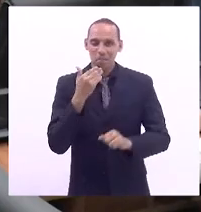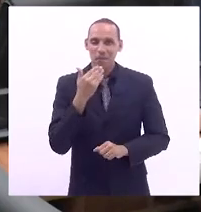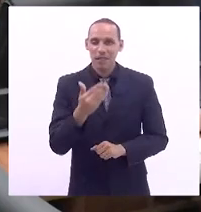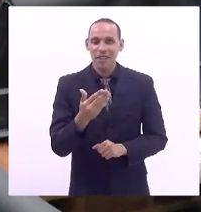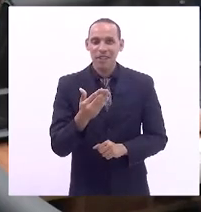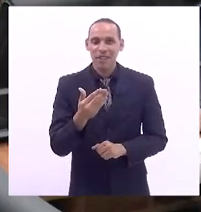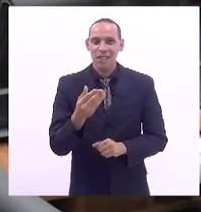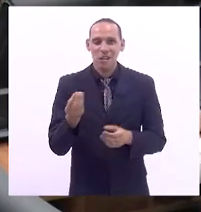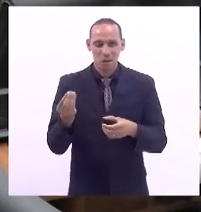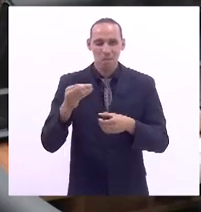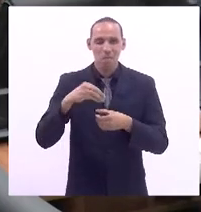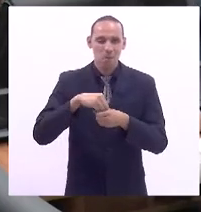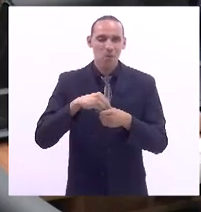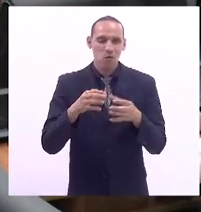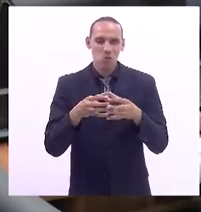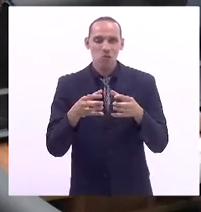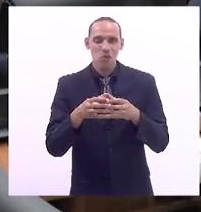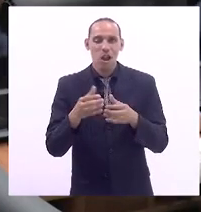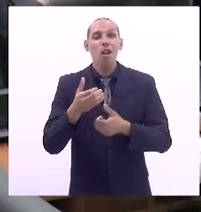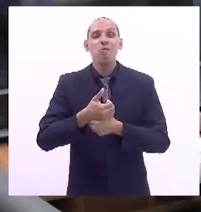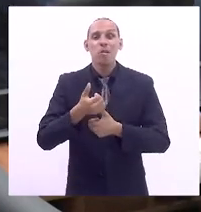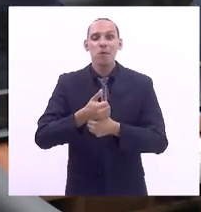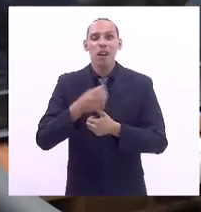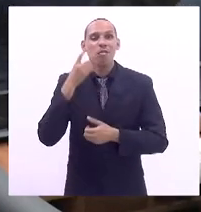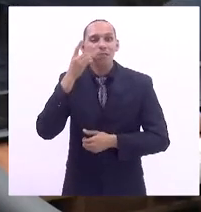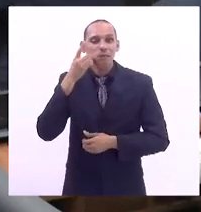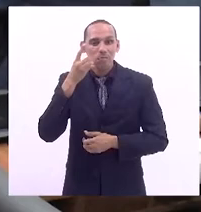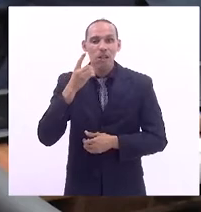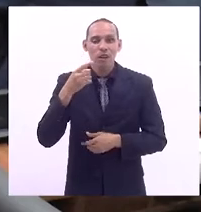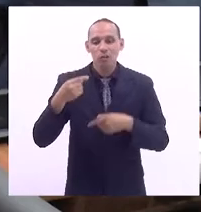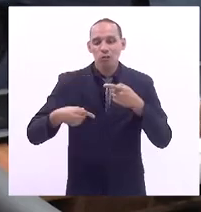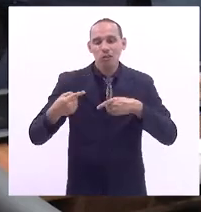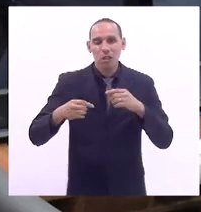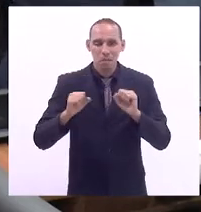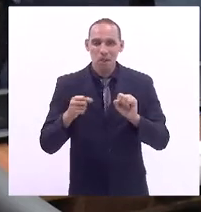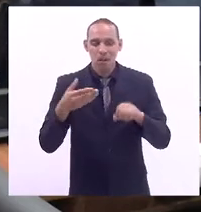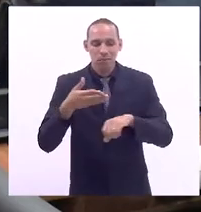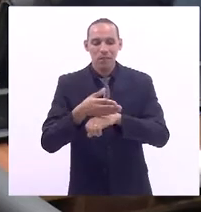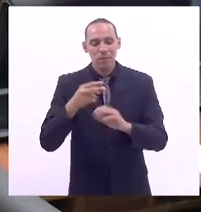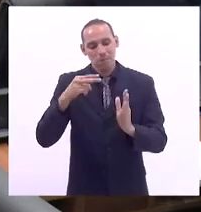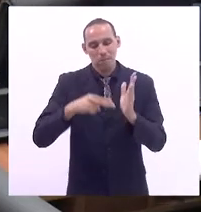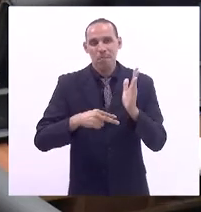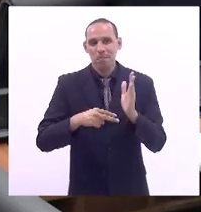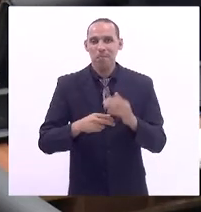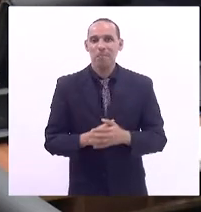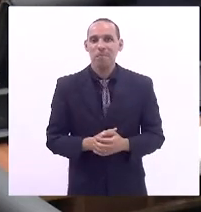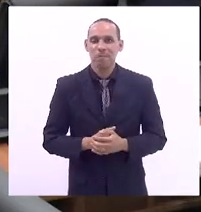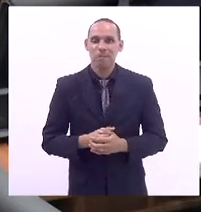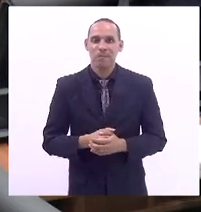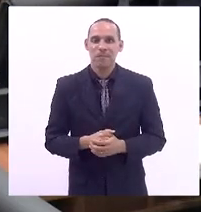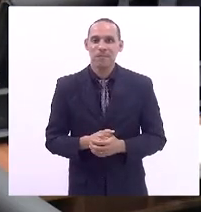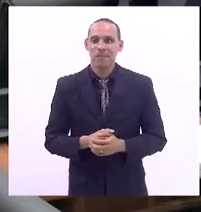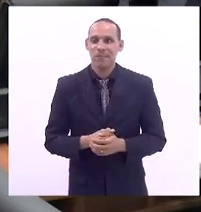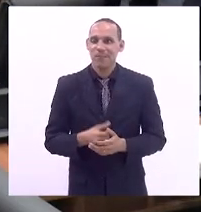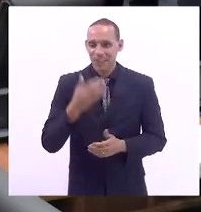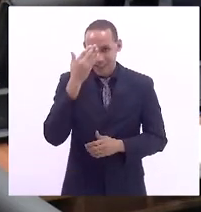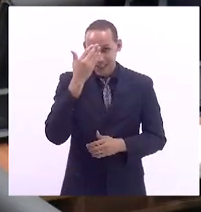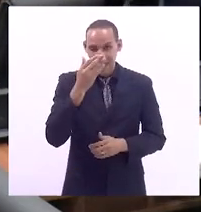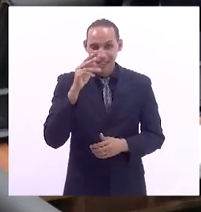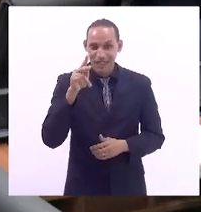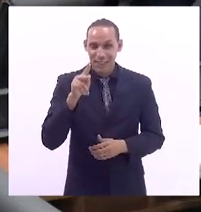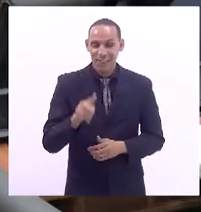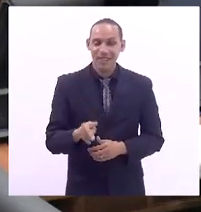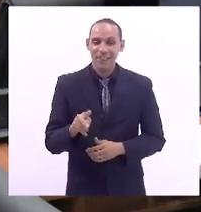voltar no grupo substantivo para que os deputados que vão discutir possam ter acesso por favor e obrigado